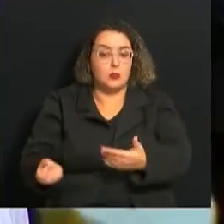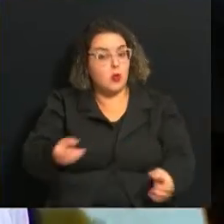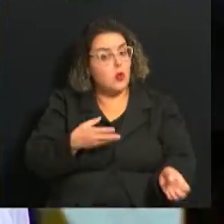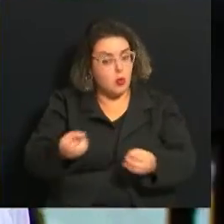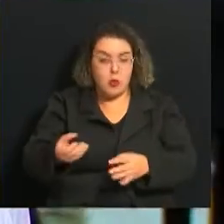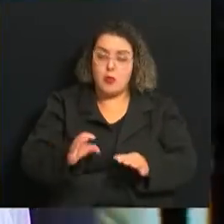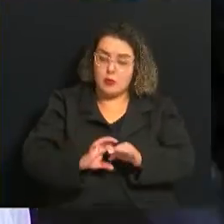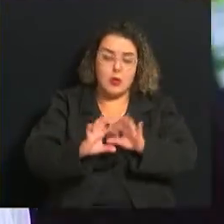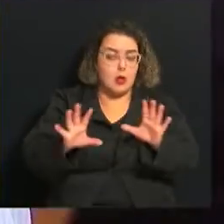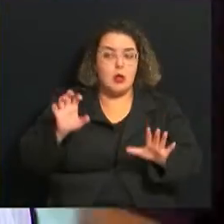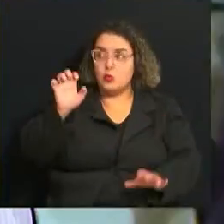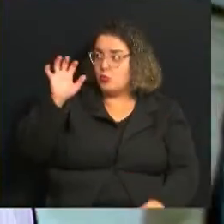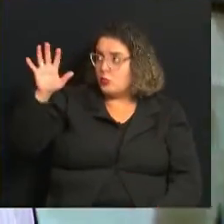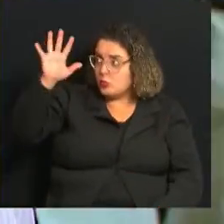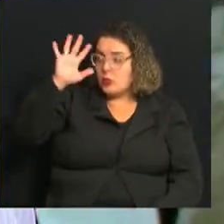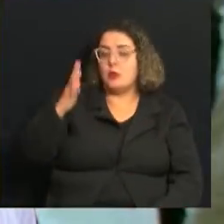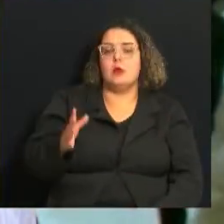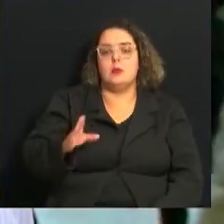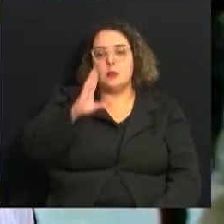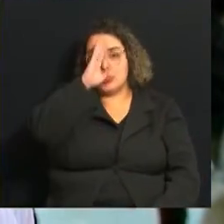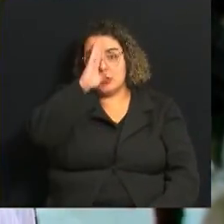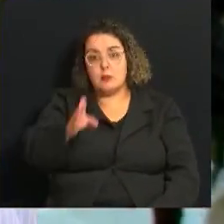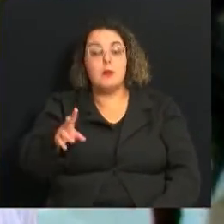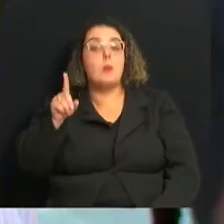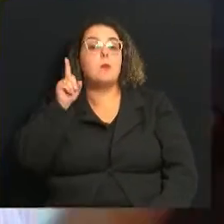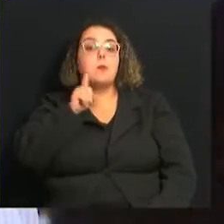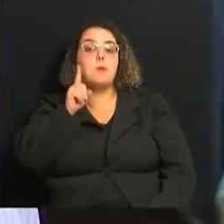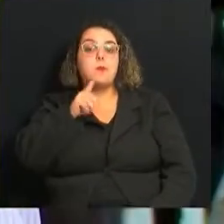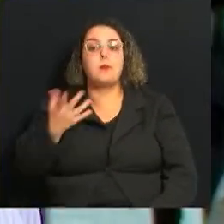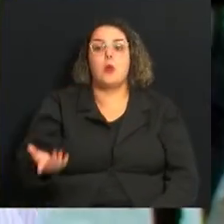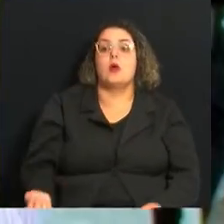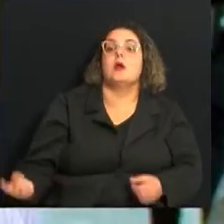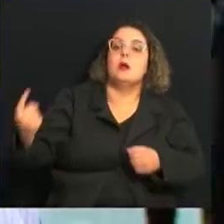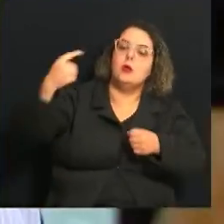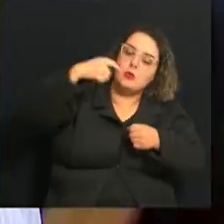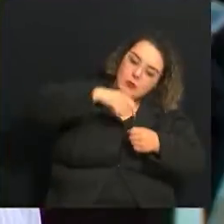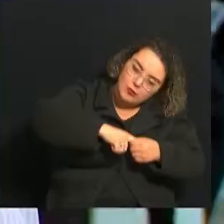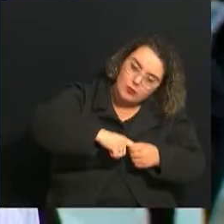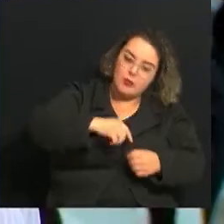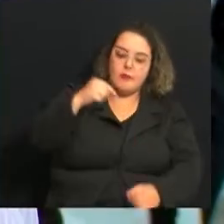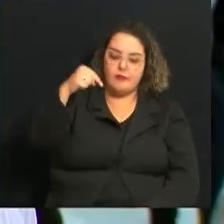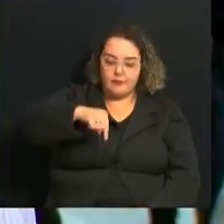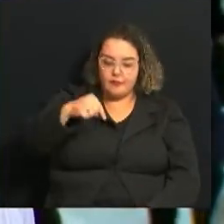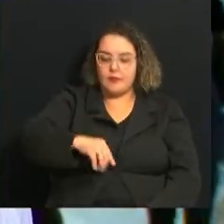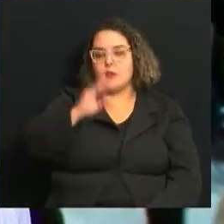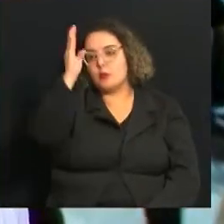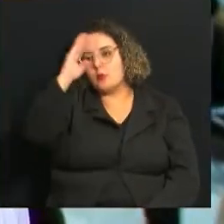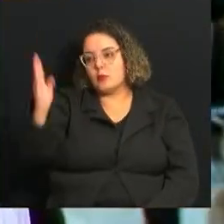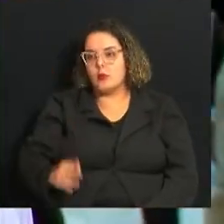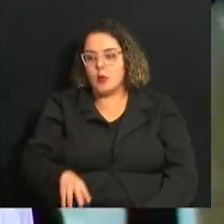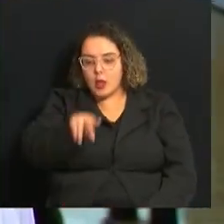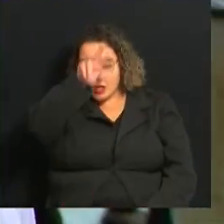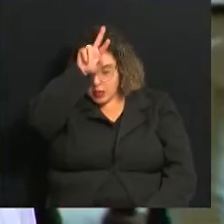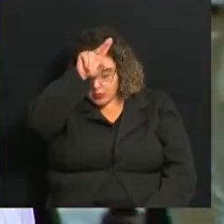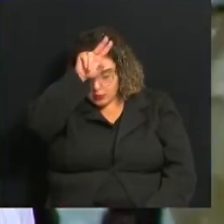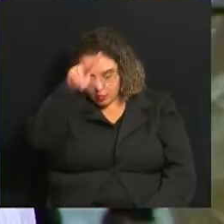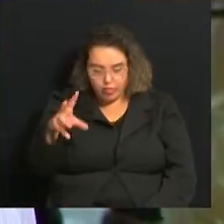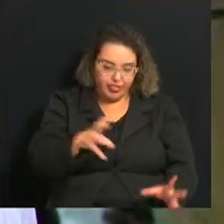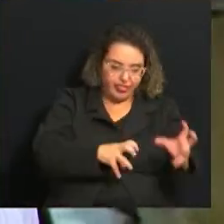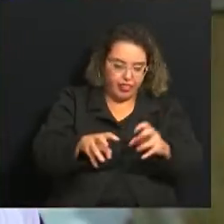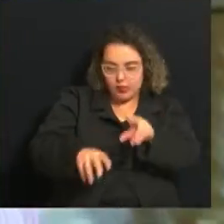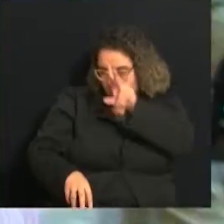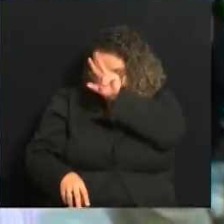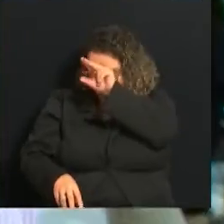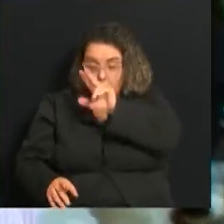na Europa, principalmente nos Estados Unidos, e que estão vindo para o Brasil. Então é um inseto combatendo o outro. Então você não usa